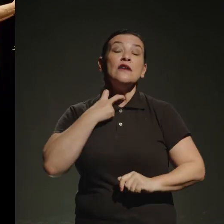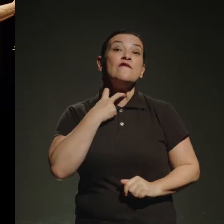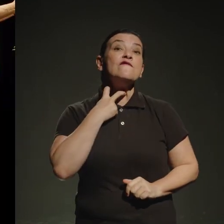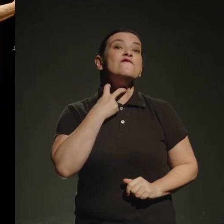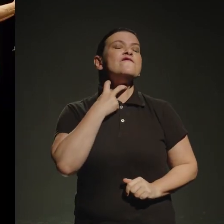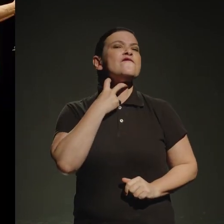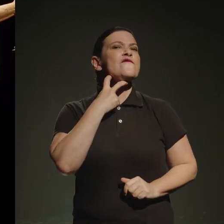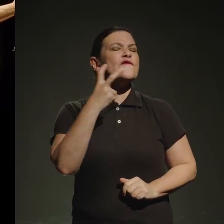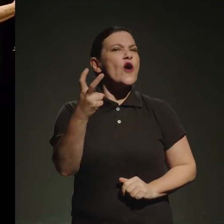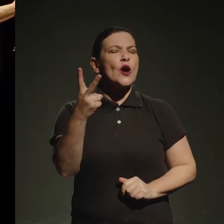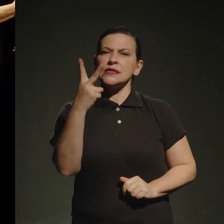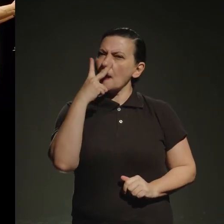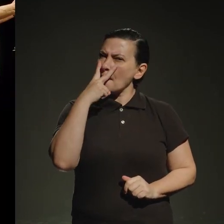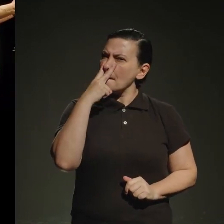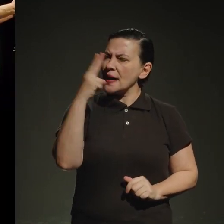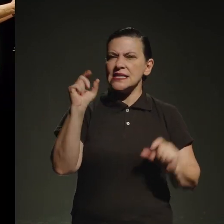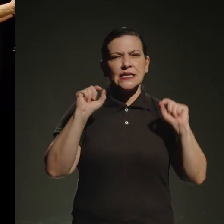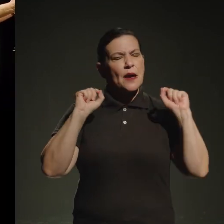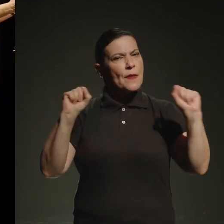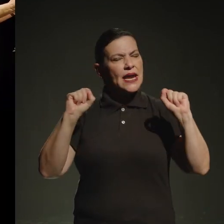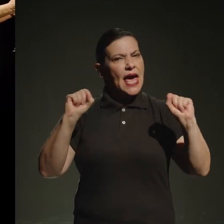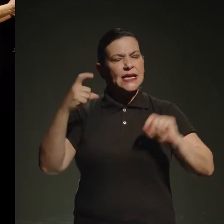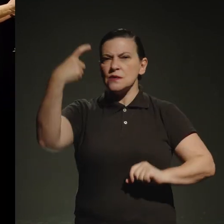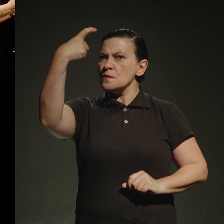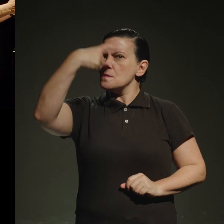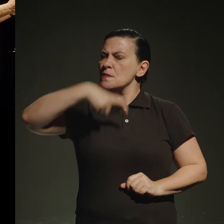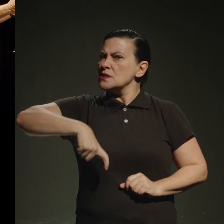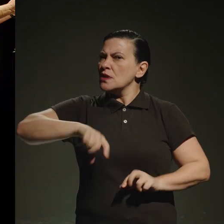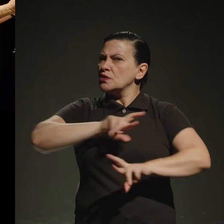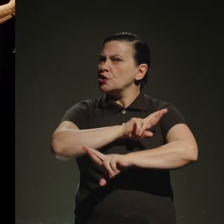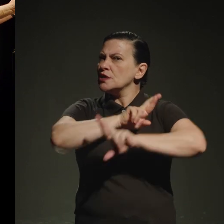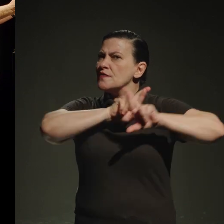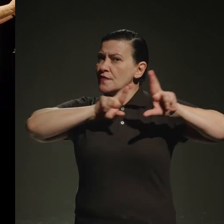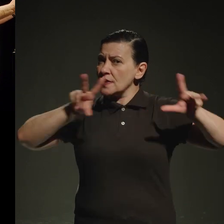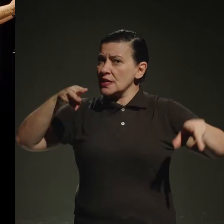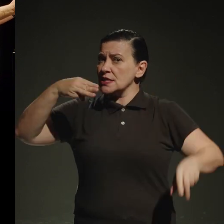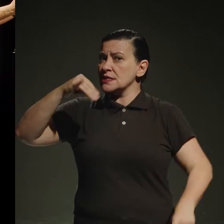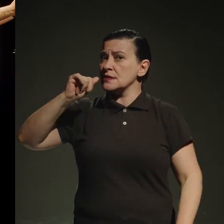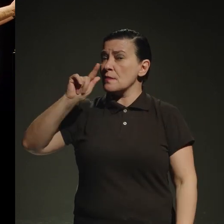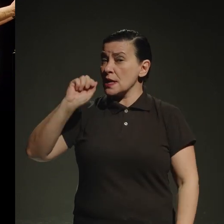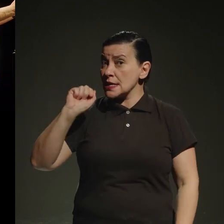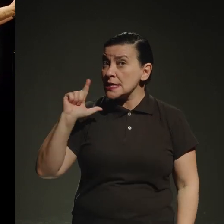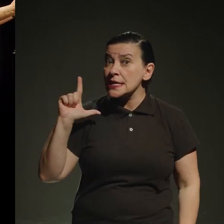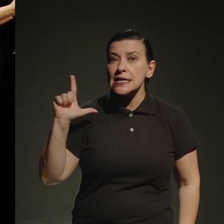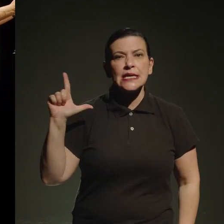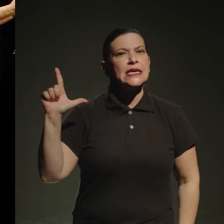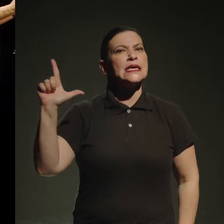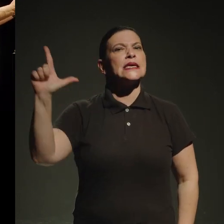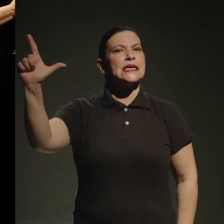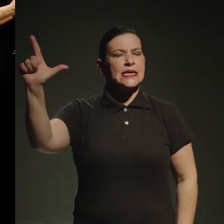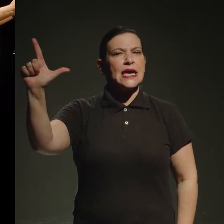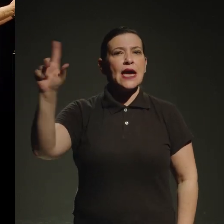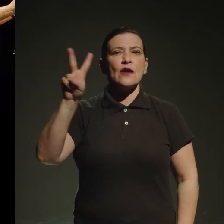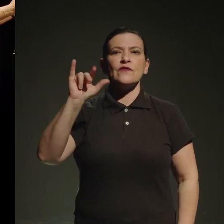quixotesca. Miguel Esteban, Villaverde, Esquivias, Tiste Afuera, Quintanar